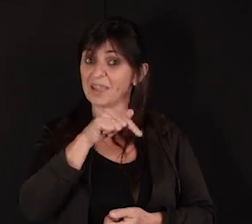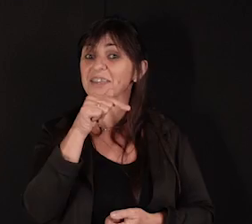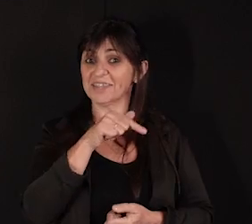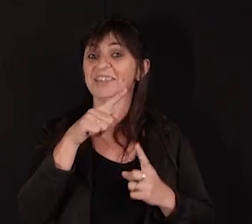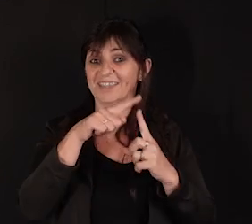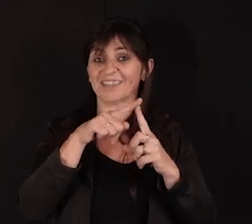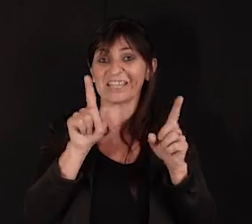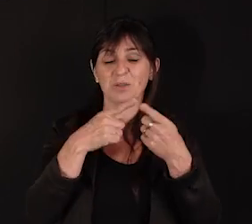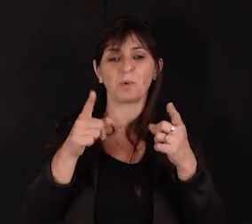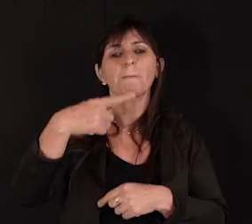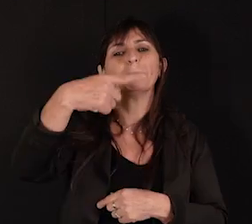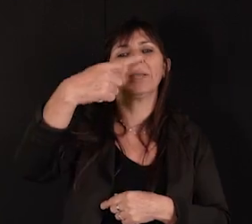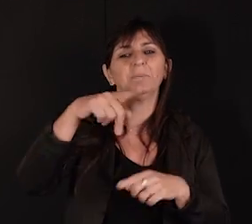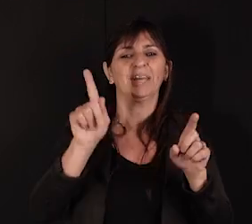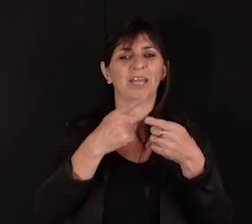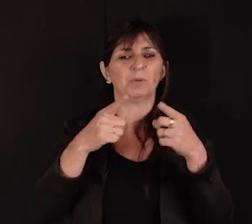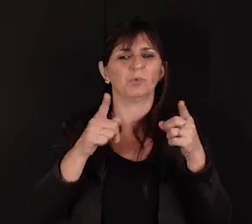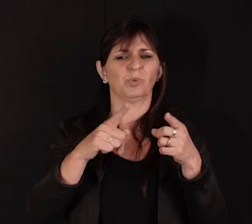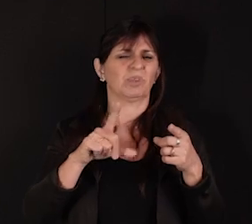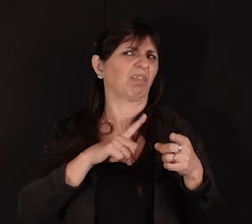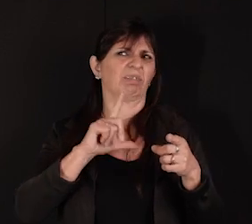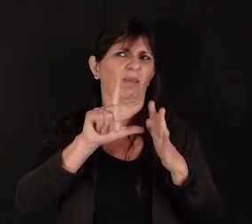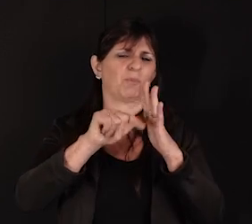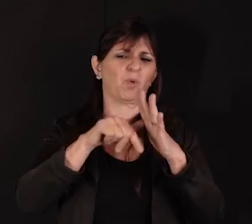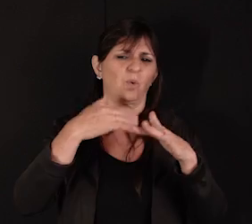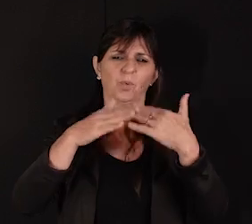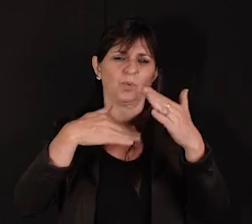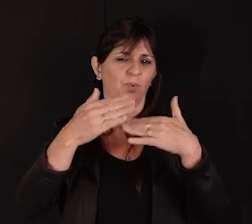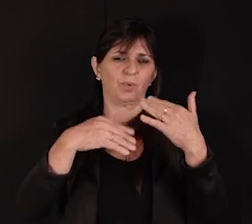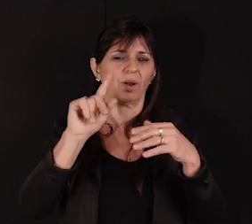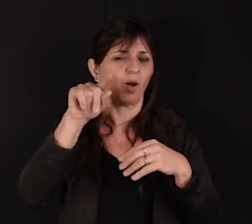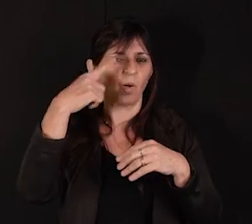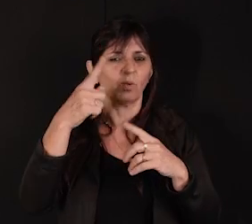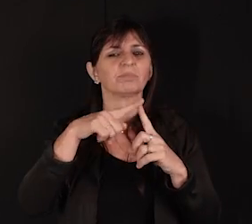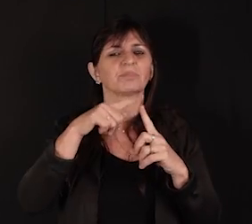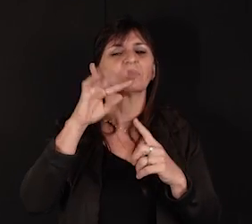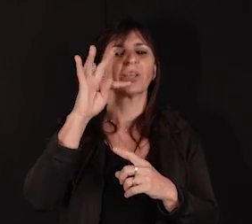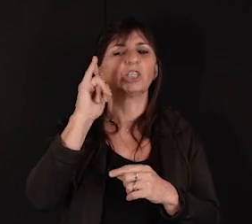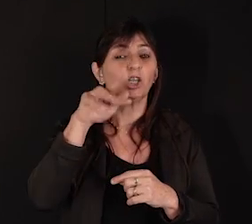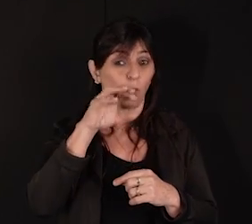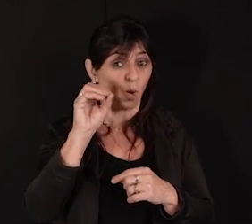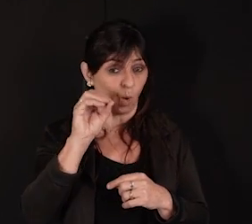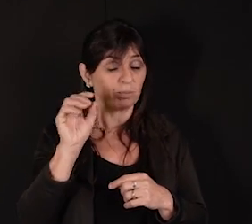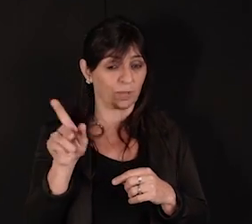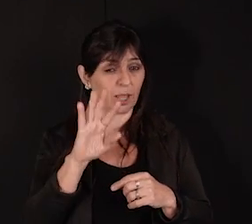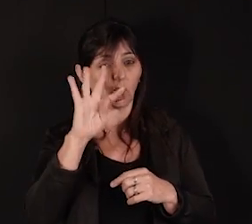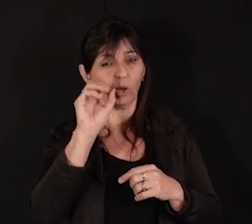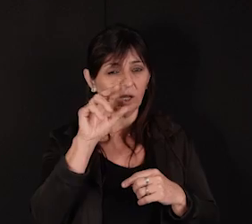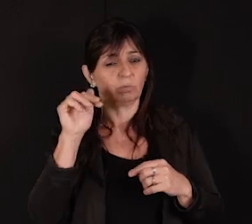isso aí. Primeira música. E teve outras também, do Nick Tinoco.